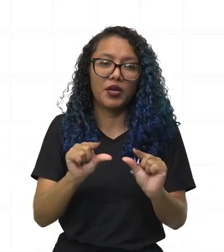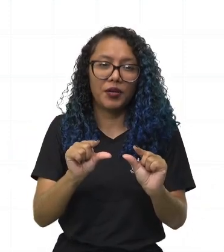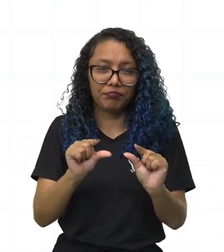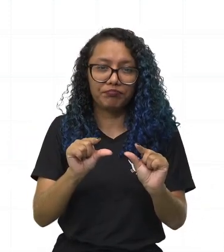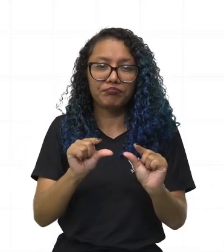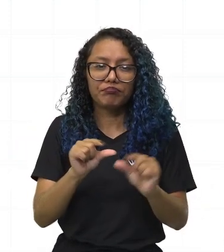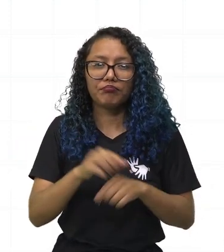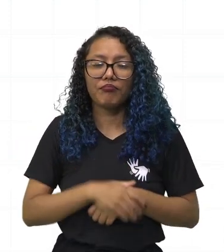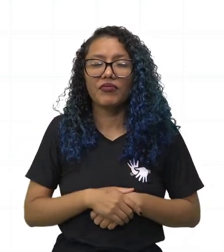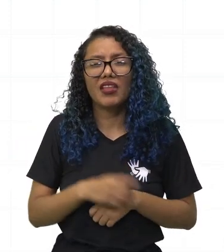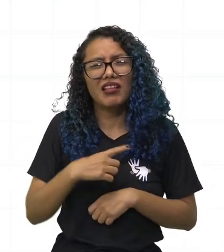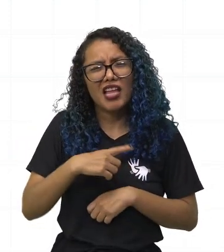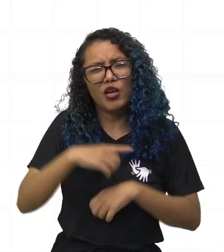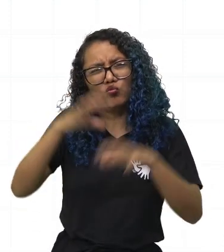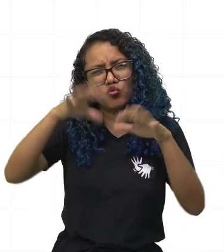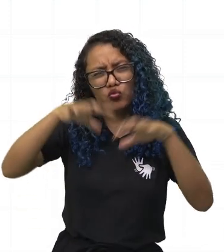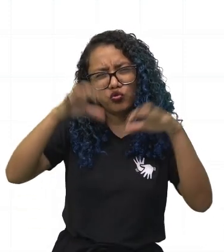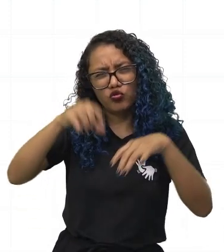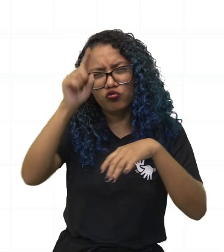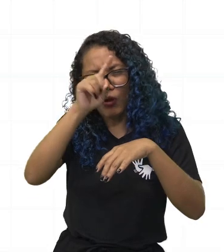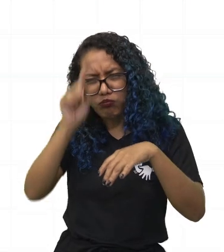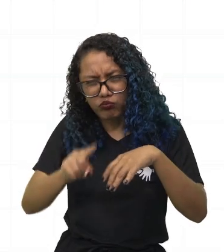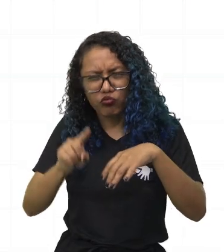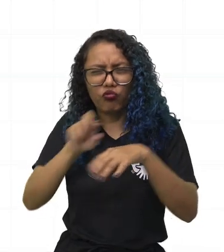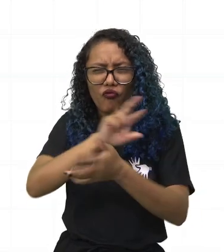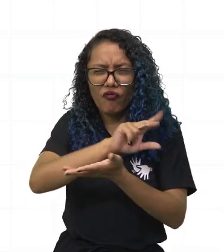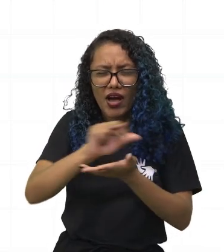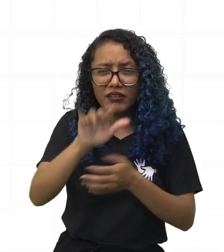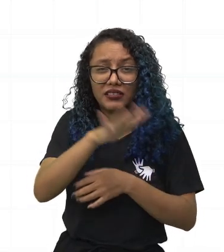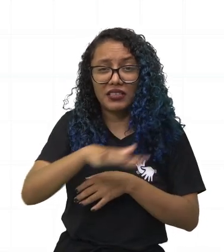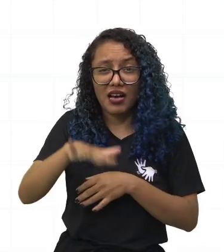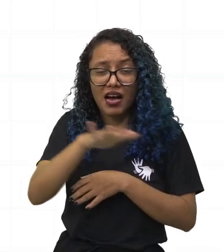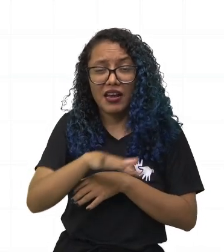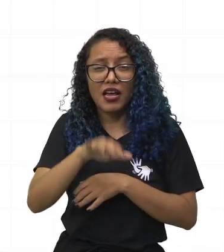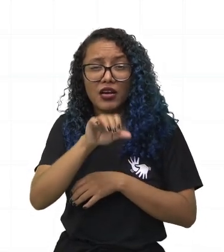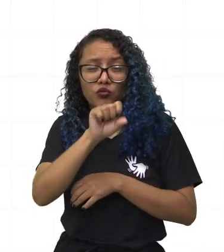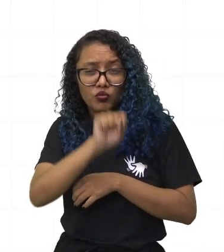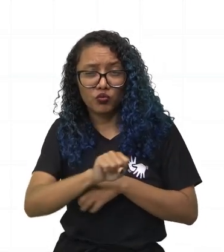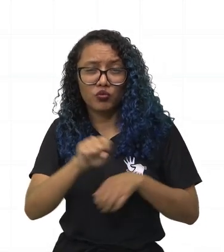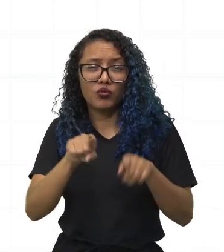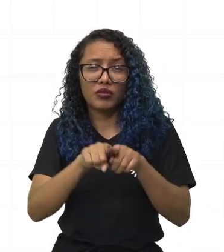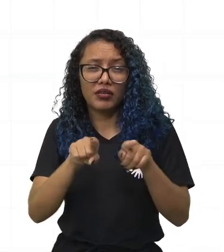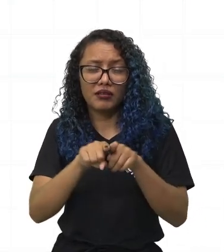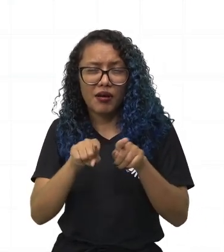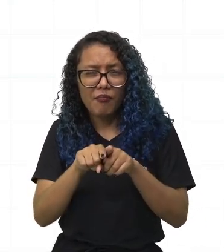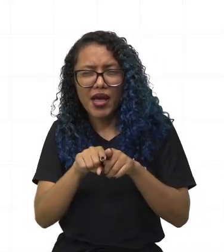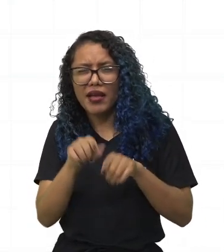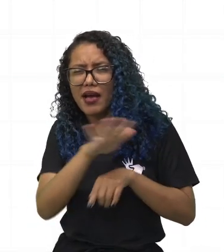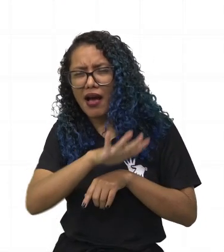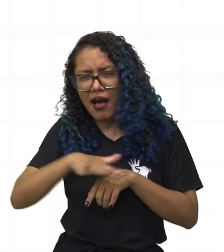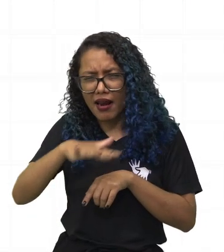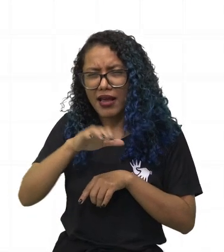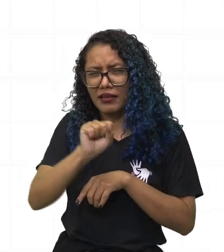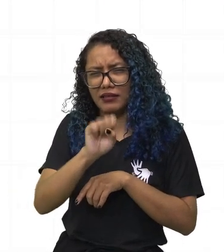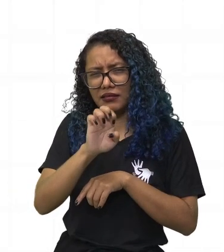pelo temporal que atingiu as regiões sul e serrana neste final de semana.